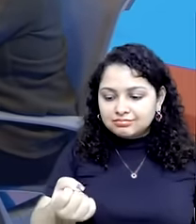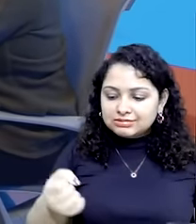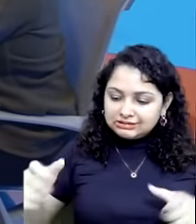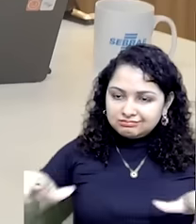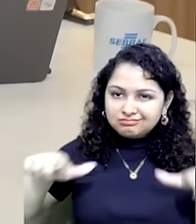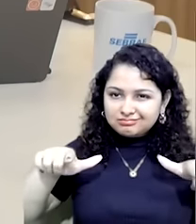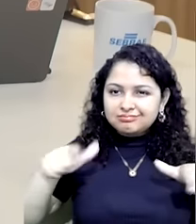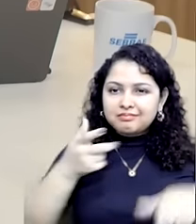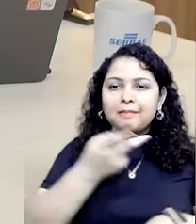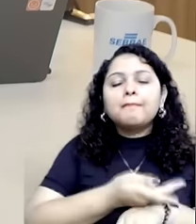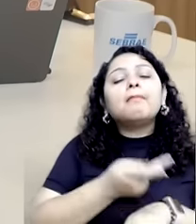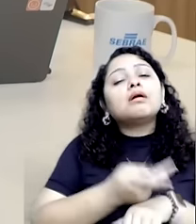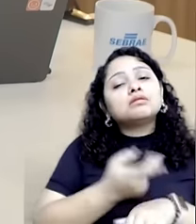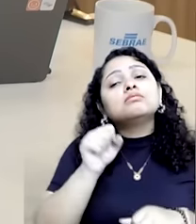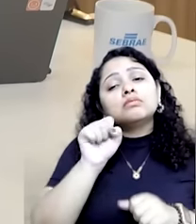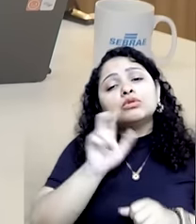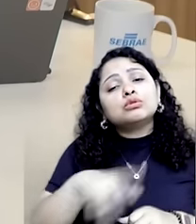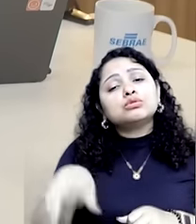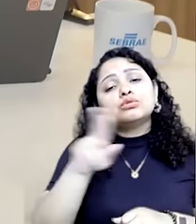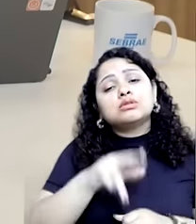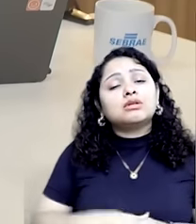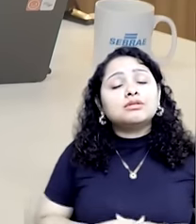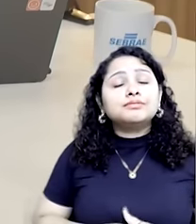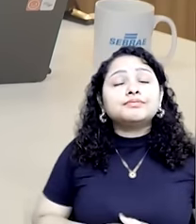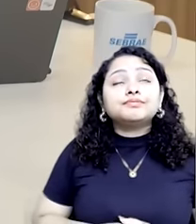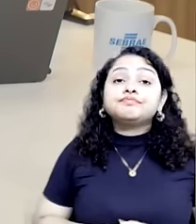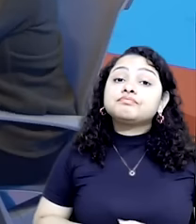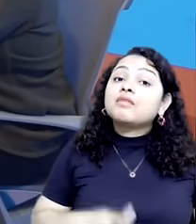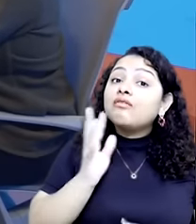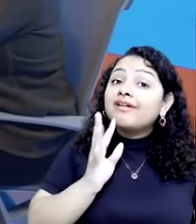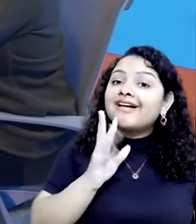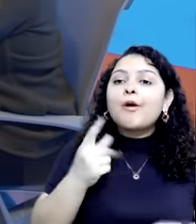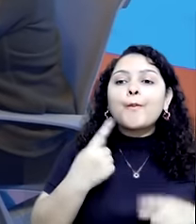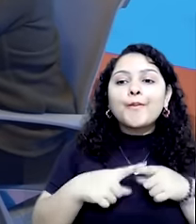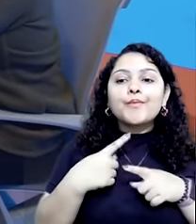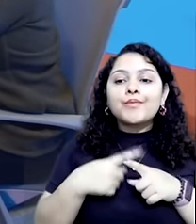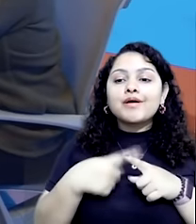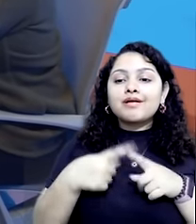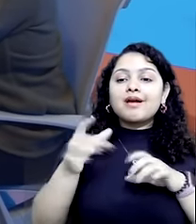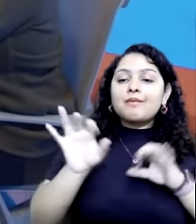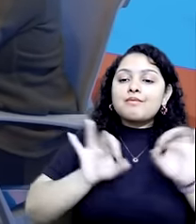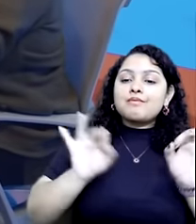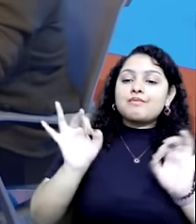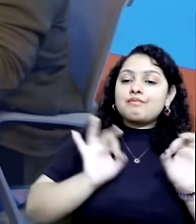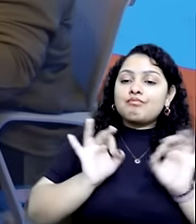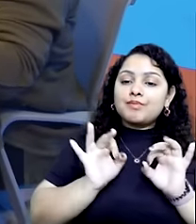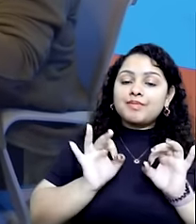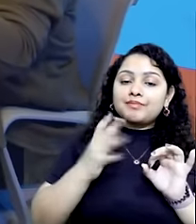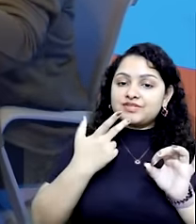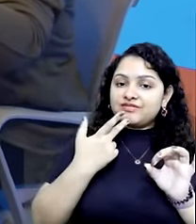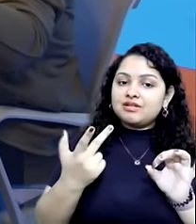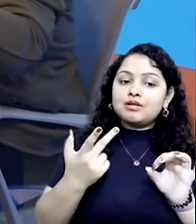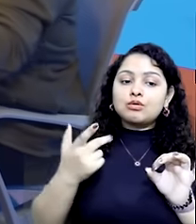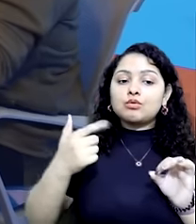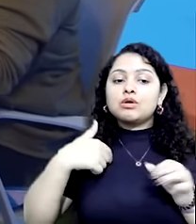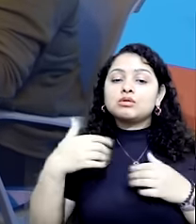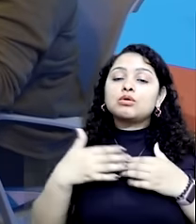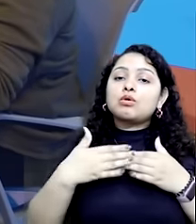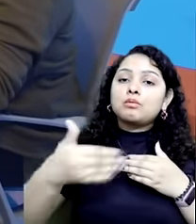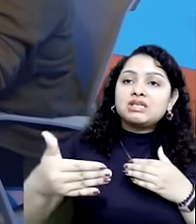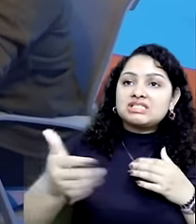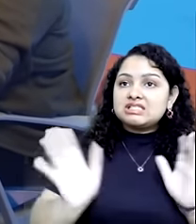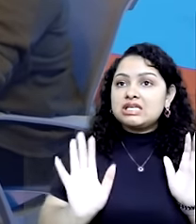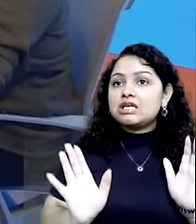ele vai ter de resultado final daquela foto da aquele vídeo e fica legal porque vira um super making off para você dizer assim quando eu comecei era